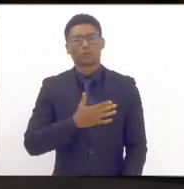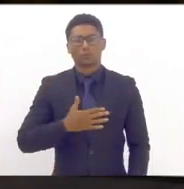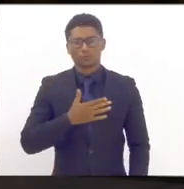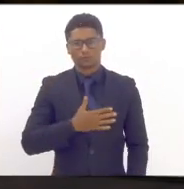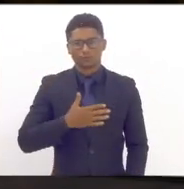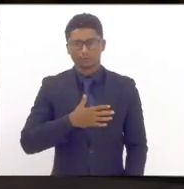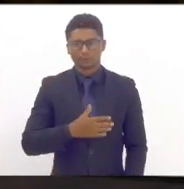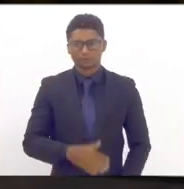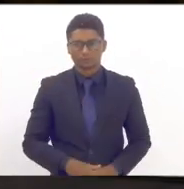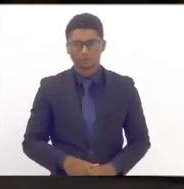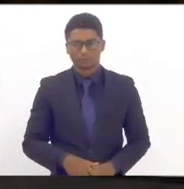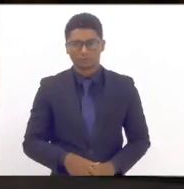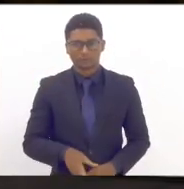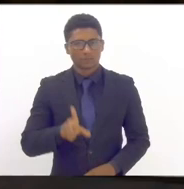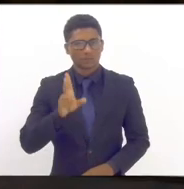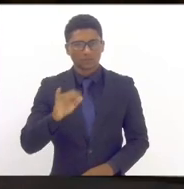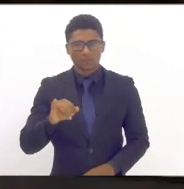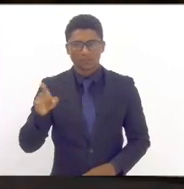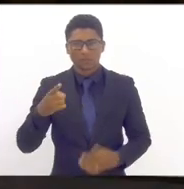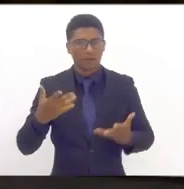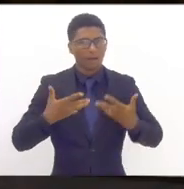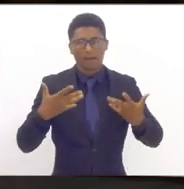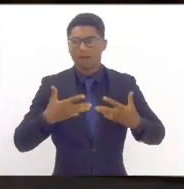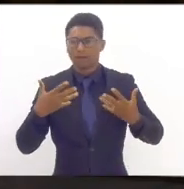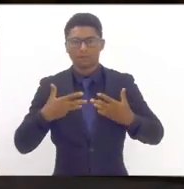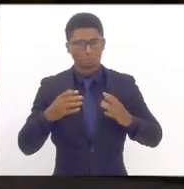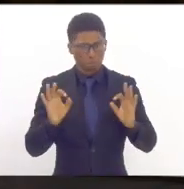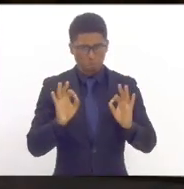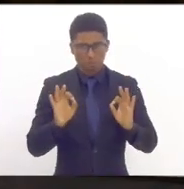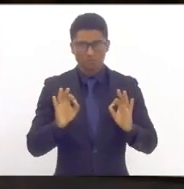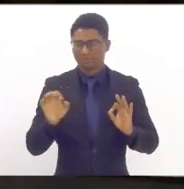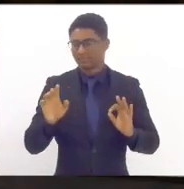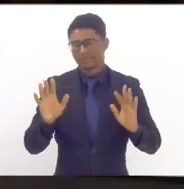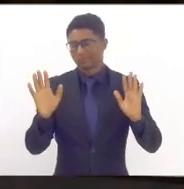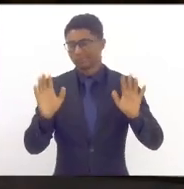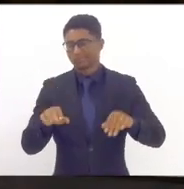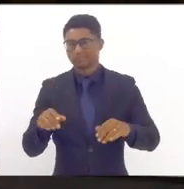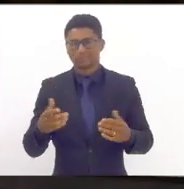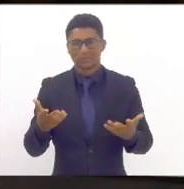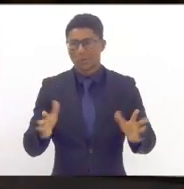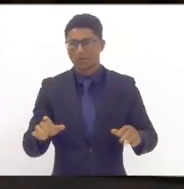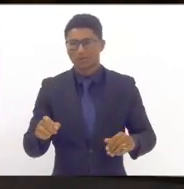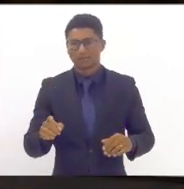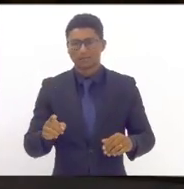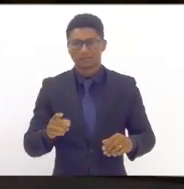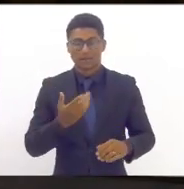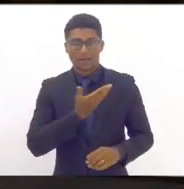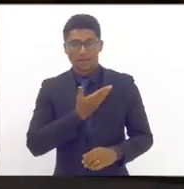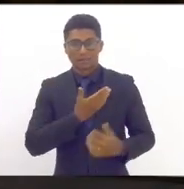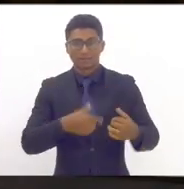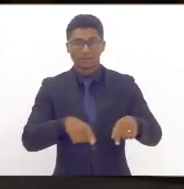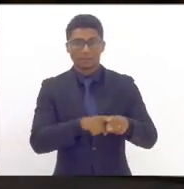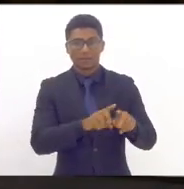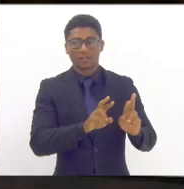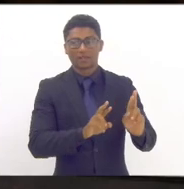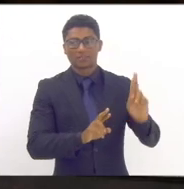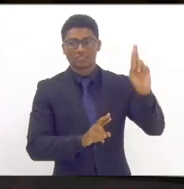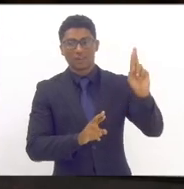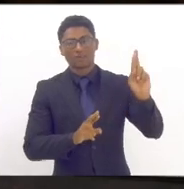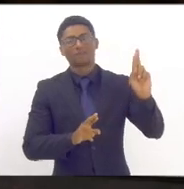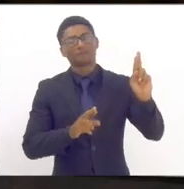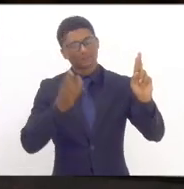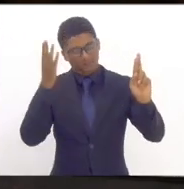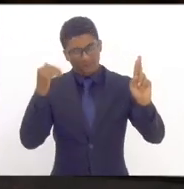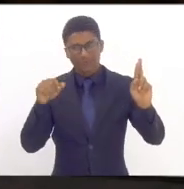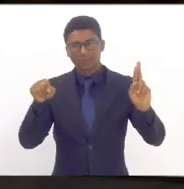Se não for para estar inteiro, se não for agitado, não é para ele. Colegas e chefes reconhecem isso. E sabem que podem